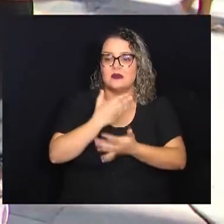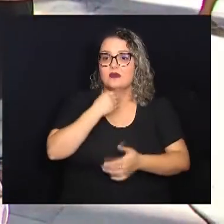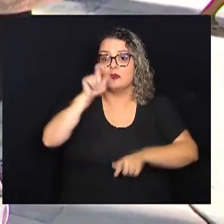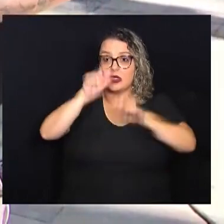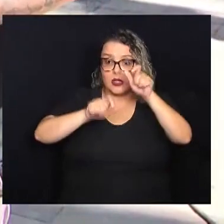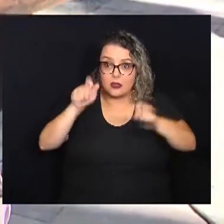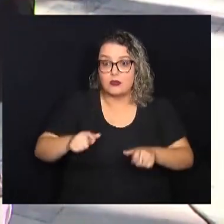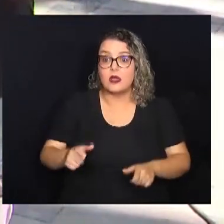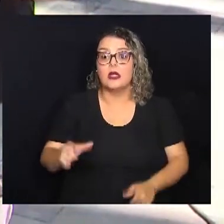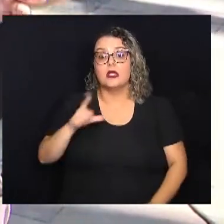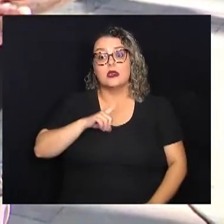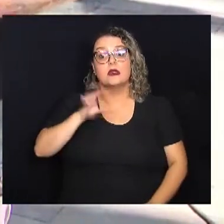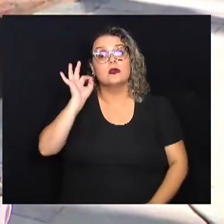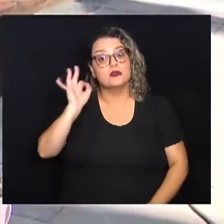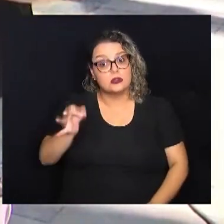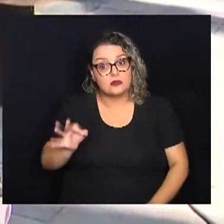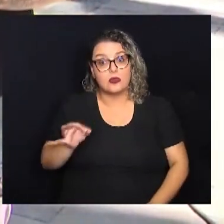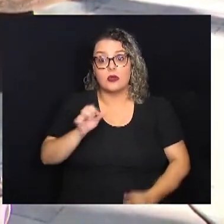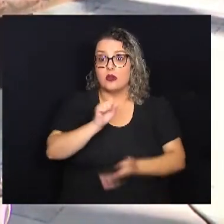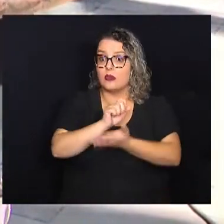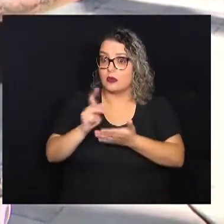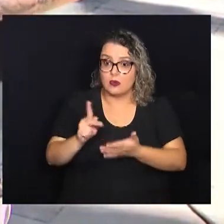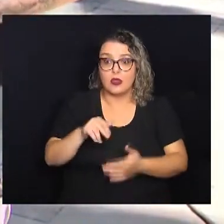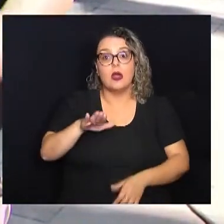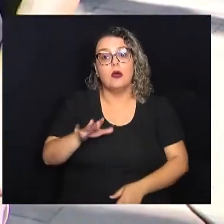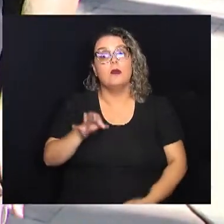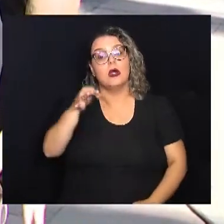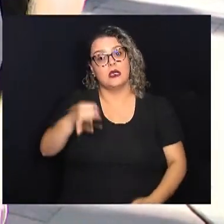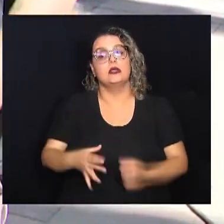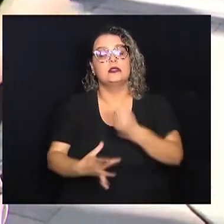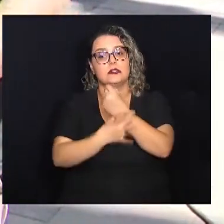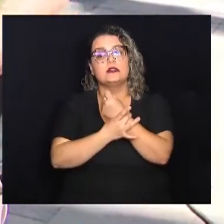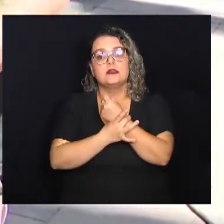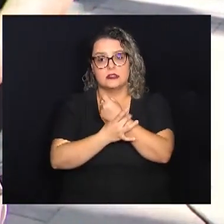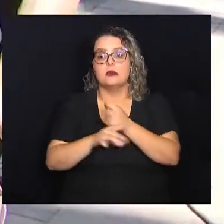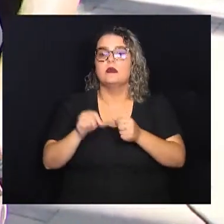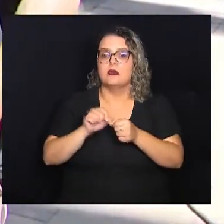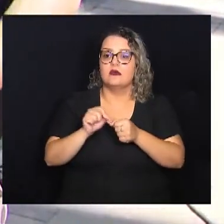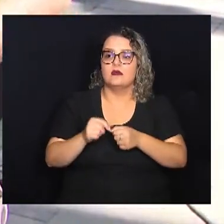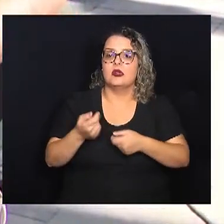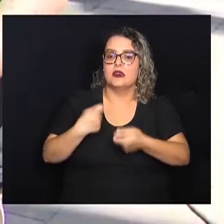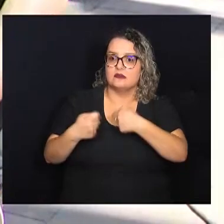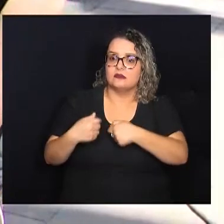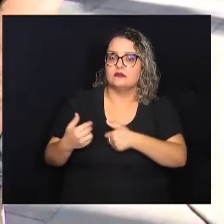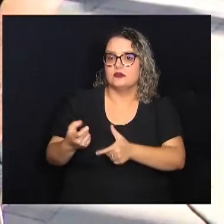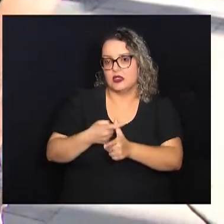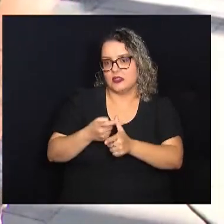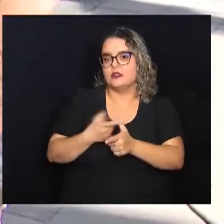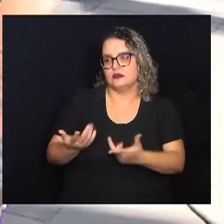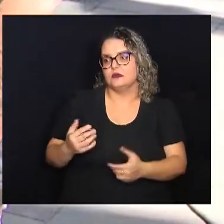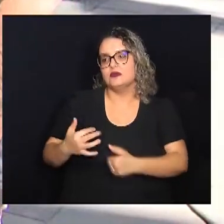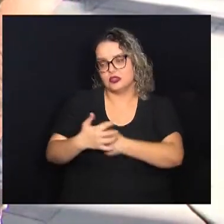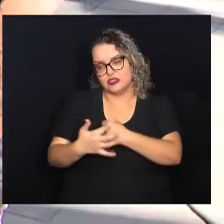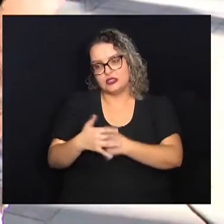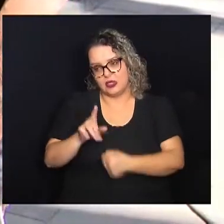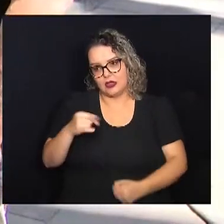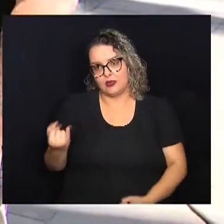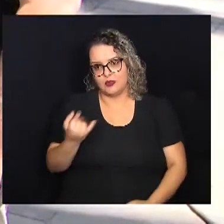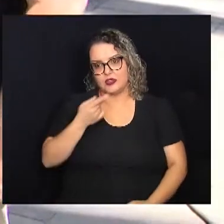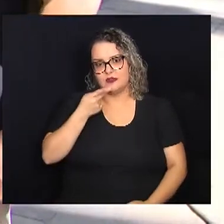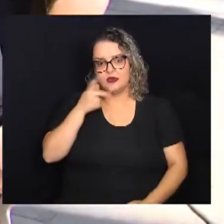sempre tenham certeza, o aplicativo é o canal mais seguro para as pessoas que querem fazer a negociação de forma digital. Então, acho que isso é importante sempre reforçar para